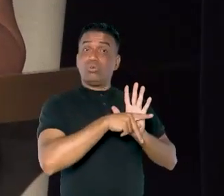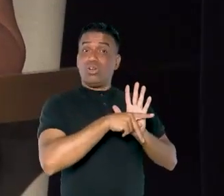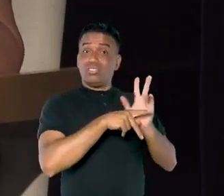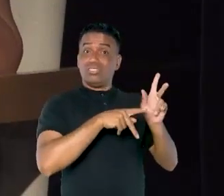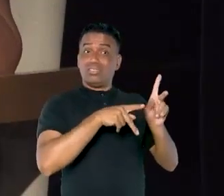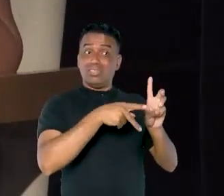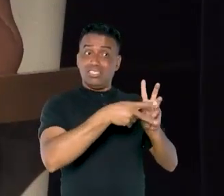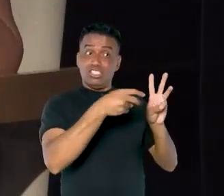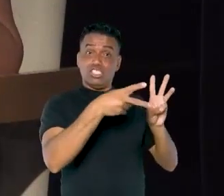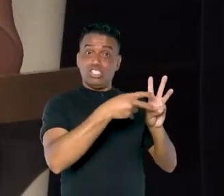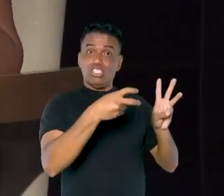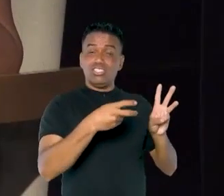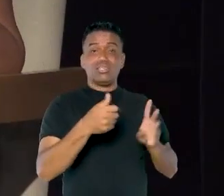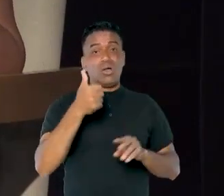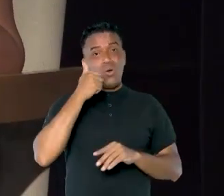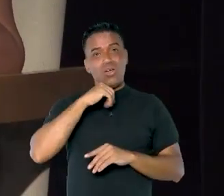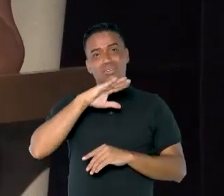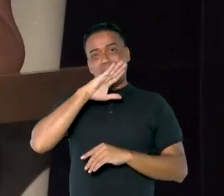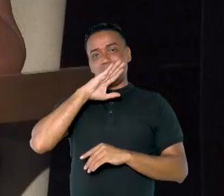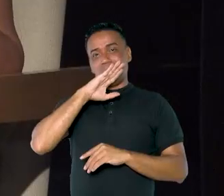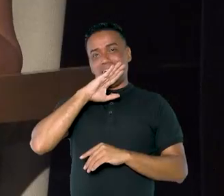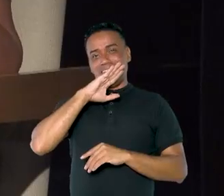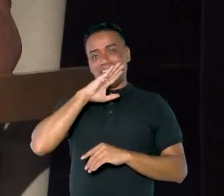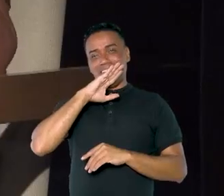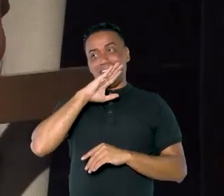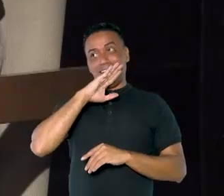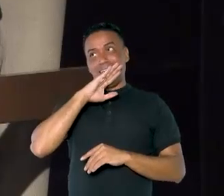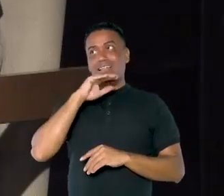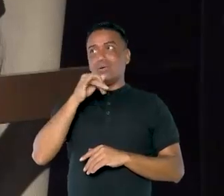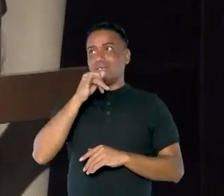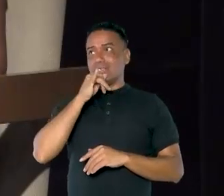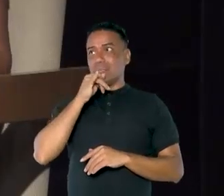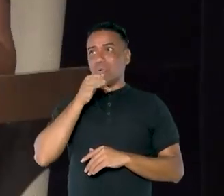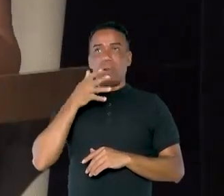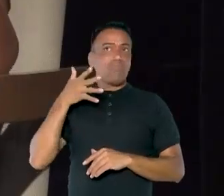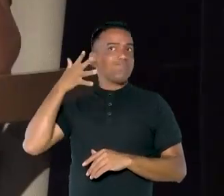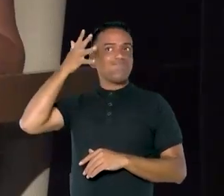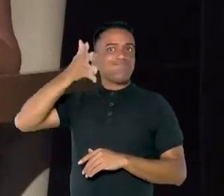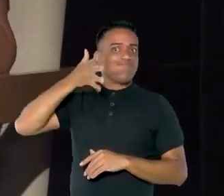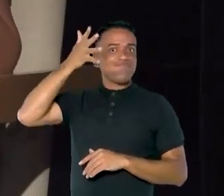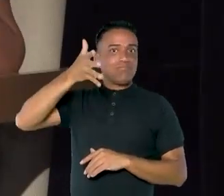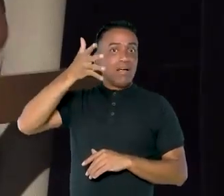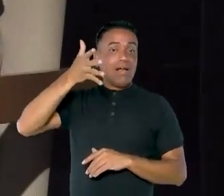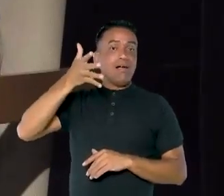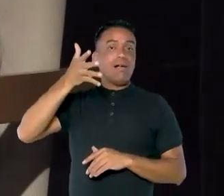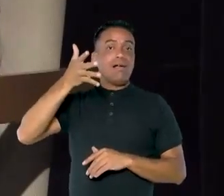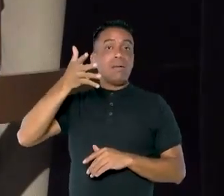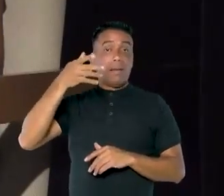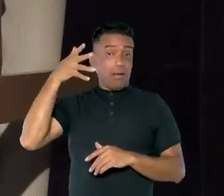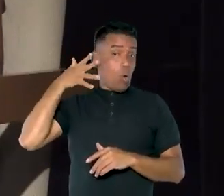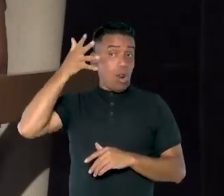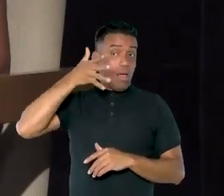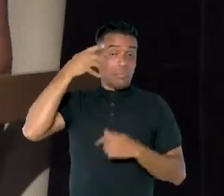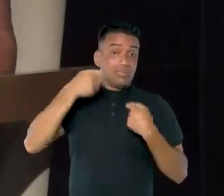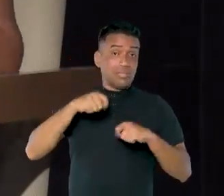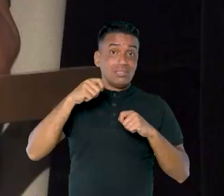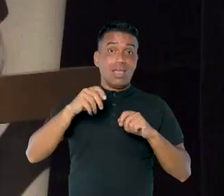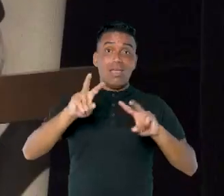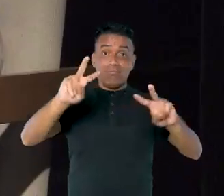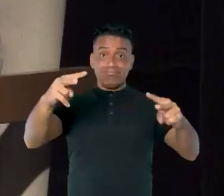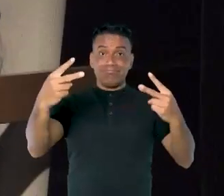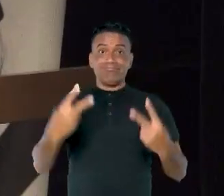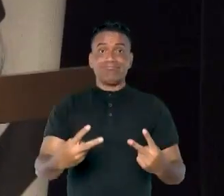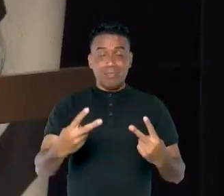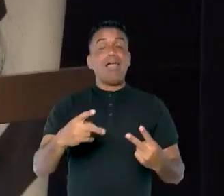mães, né? E aí a gente parte, né, da oralidade, que essa oralidade ela precisa ser vista como